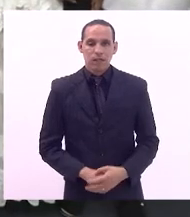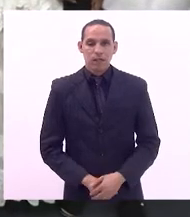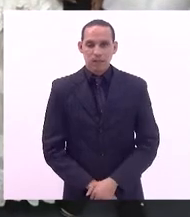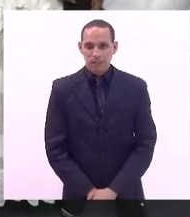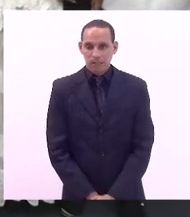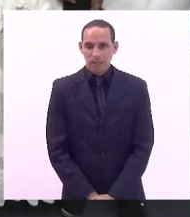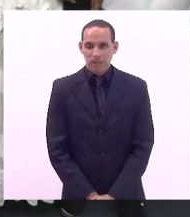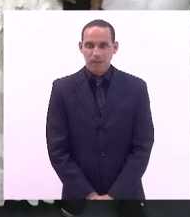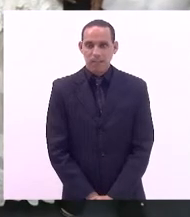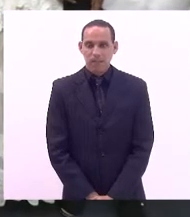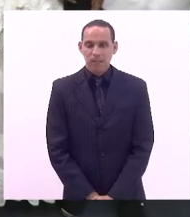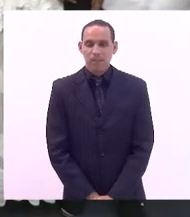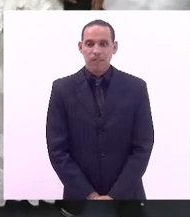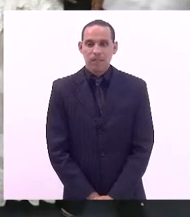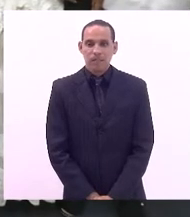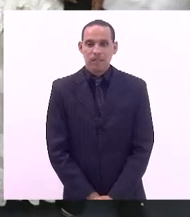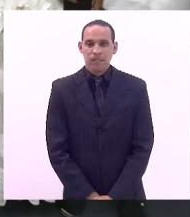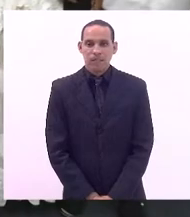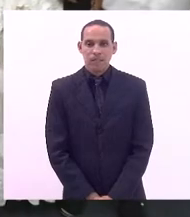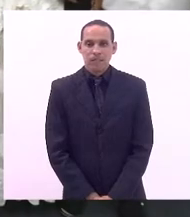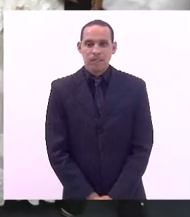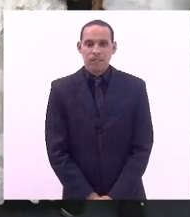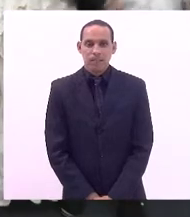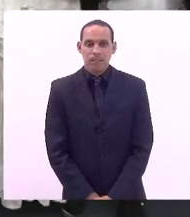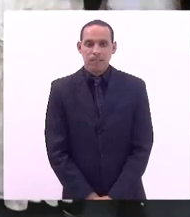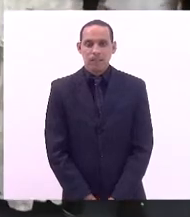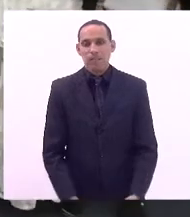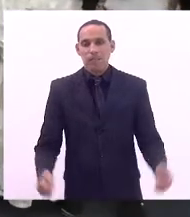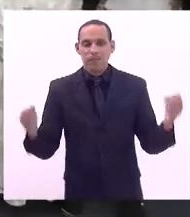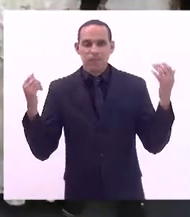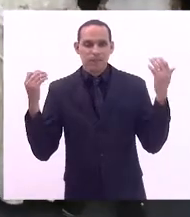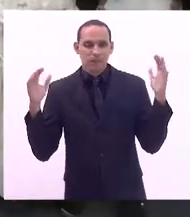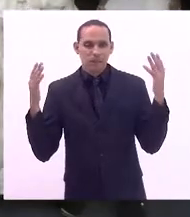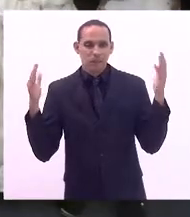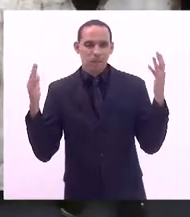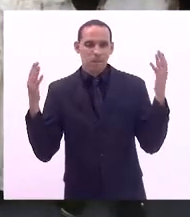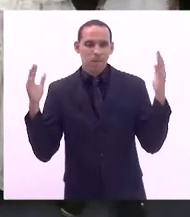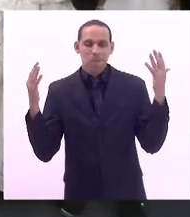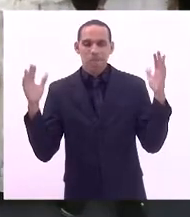E aí E aí